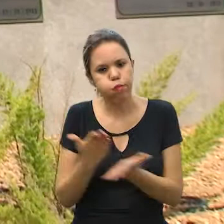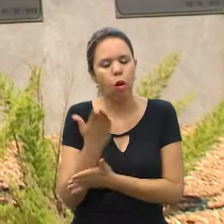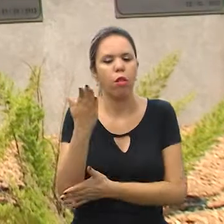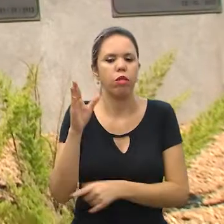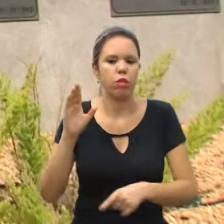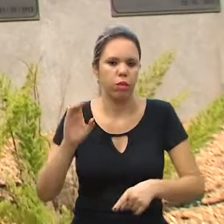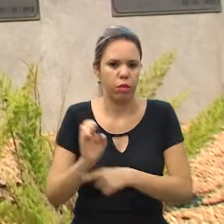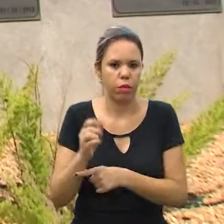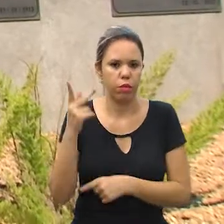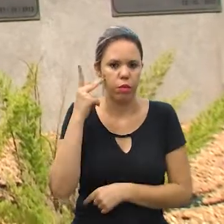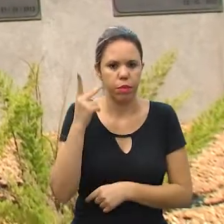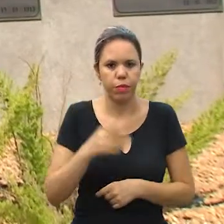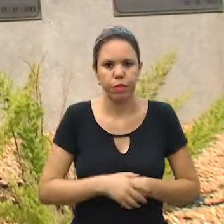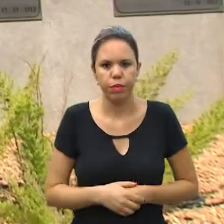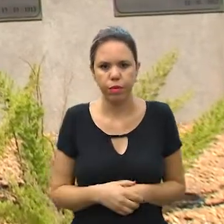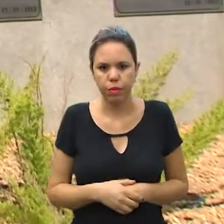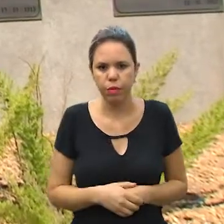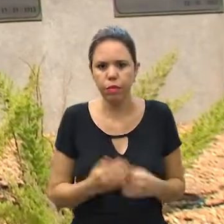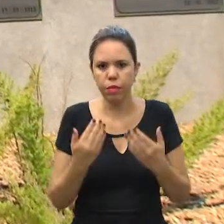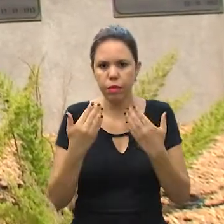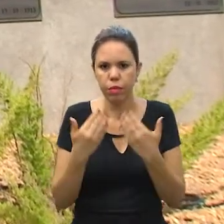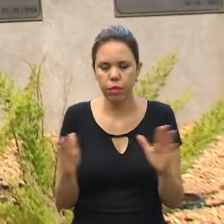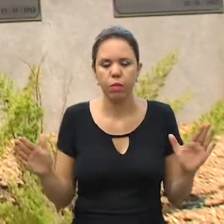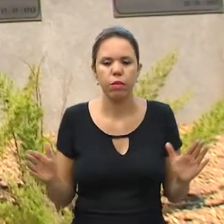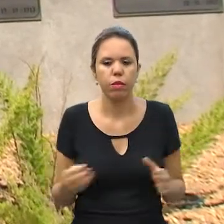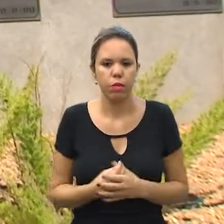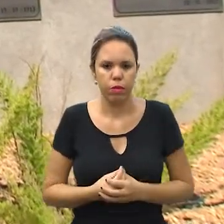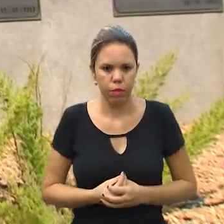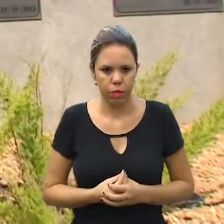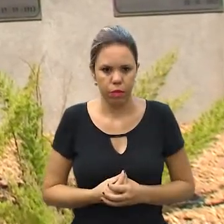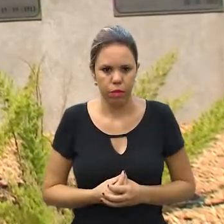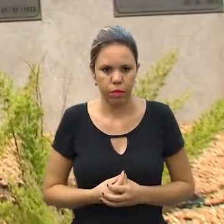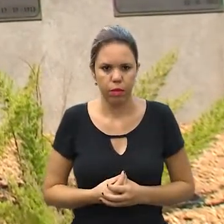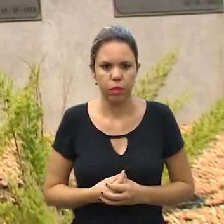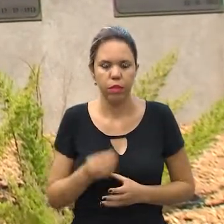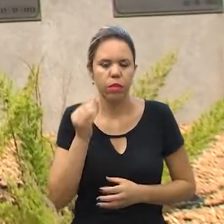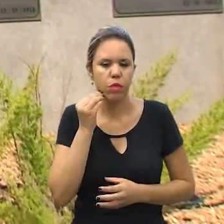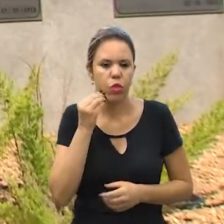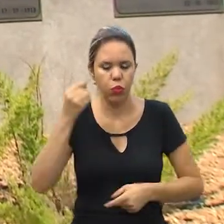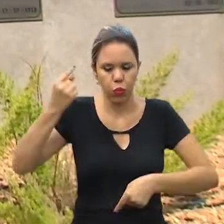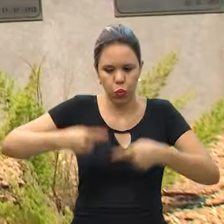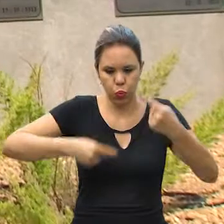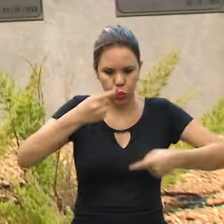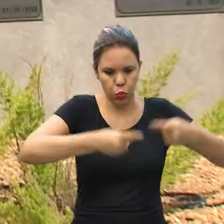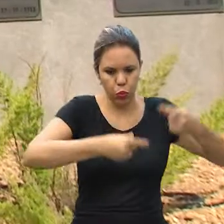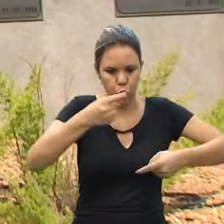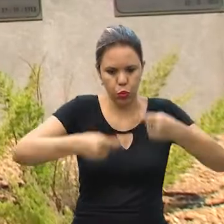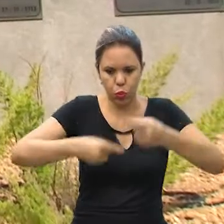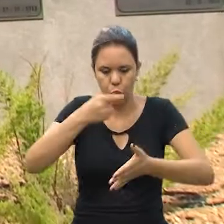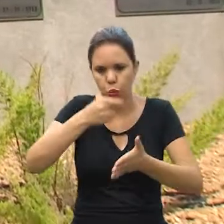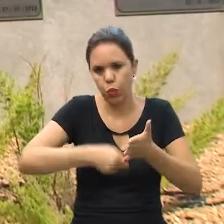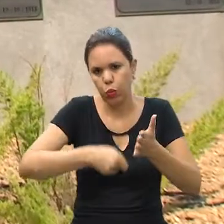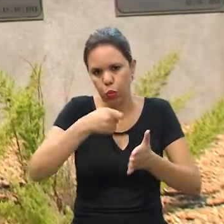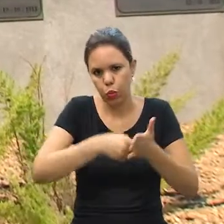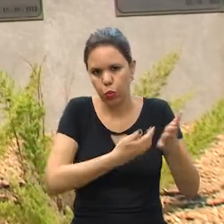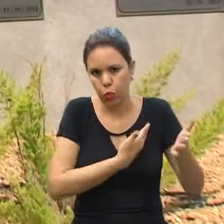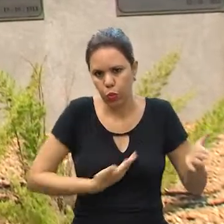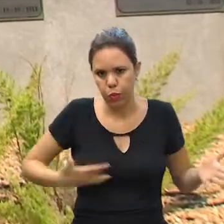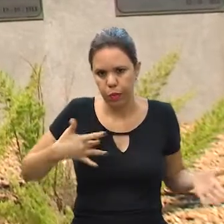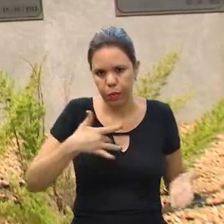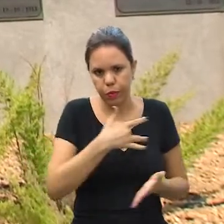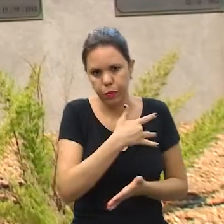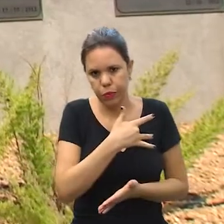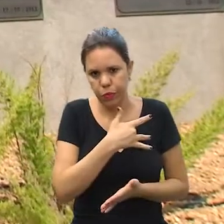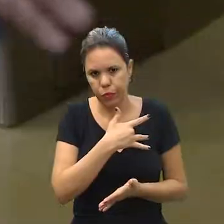foram eleitos pelo estado de São Paulo, abrindo desta forma espaço para discussão de políticas públicas